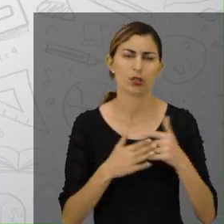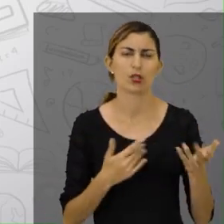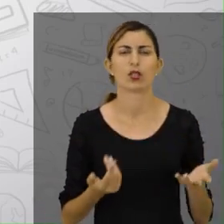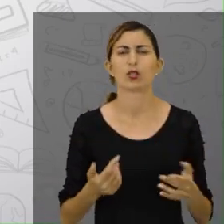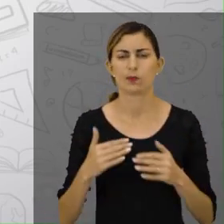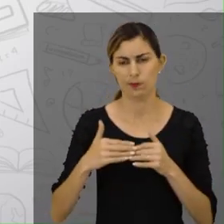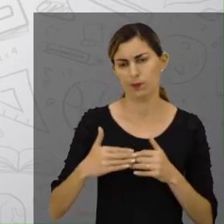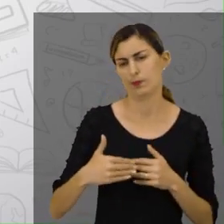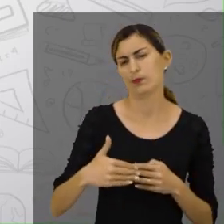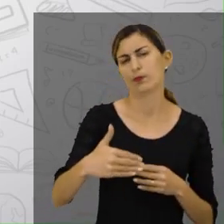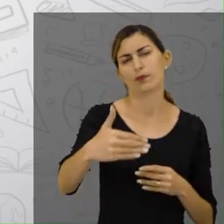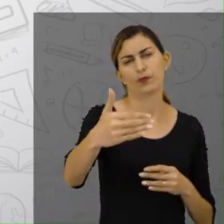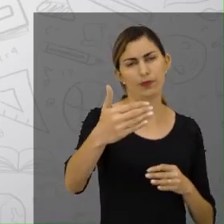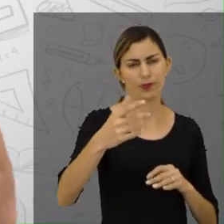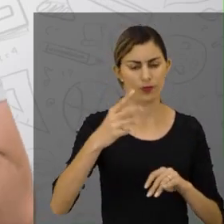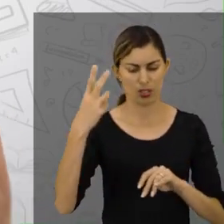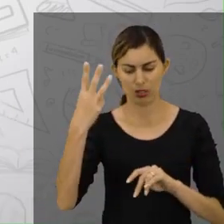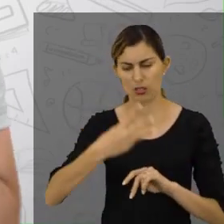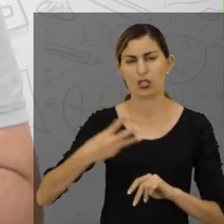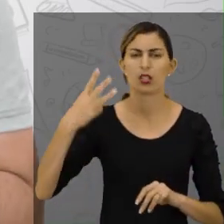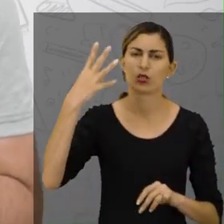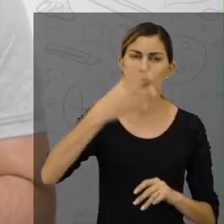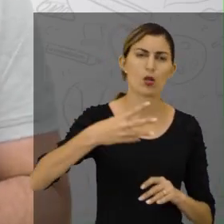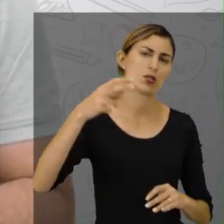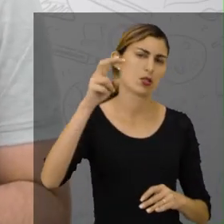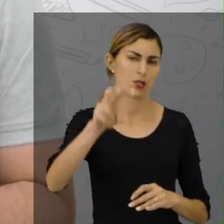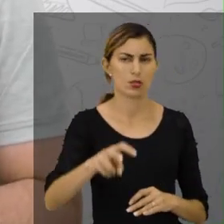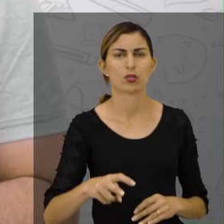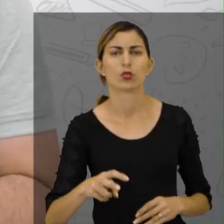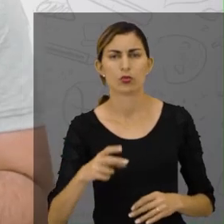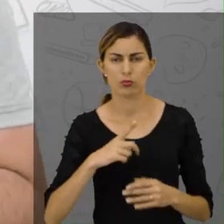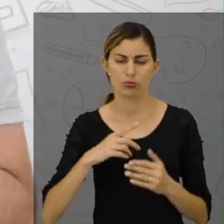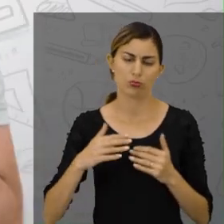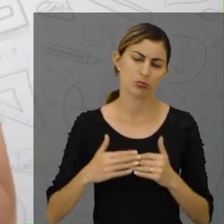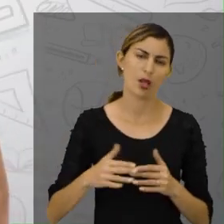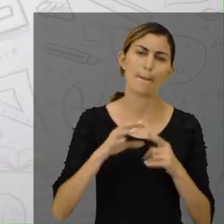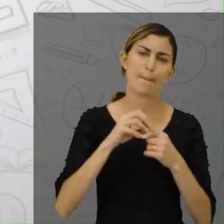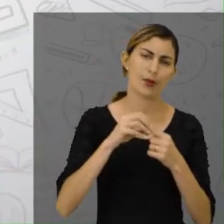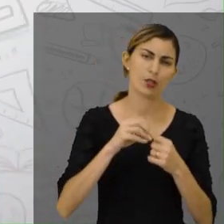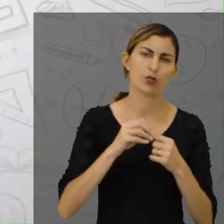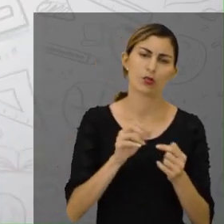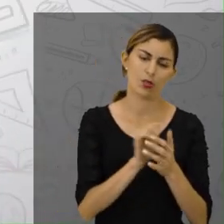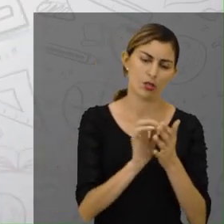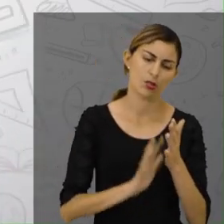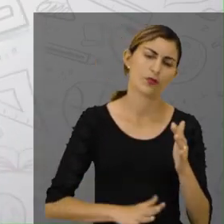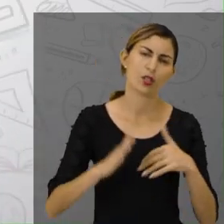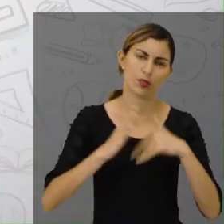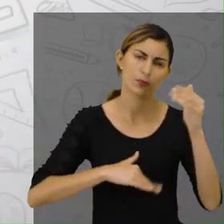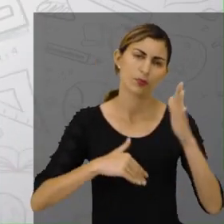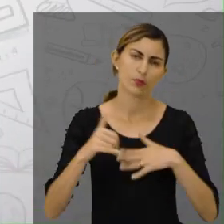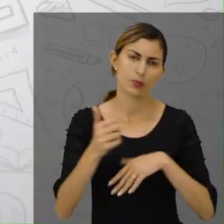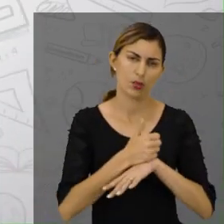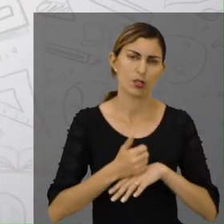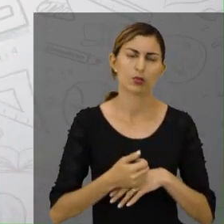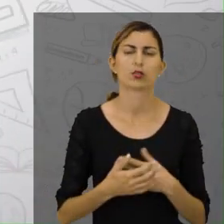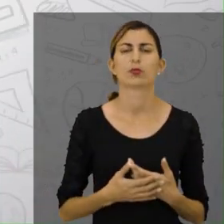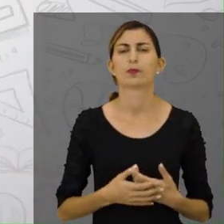E daqui por diante, tanto na 3, na 4 e na 5, nós daremos prioridade às atividades